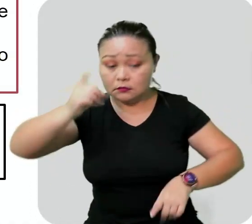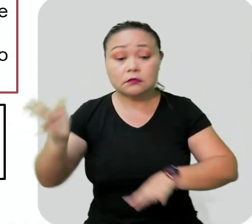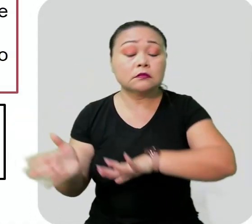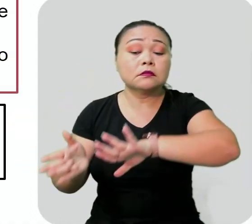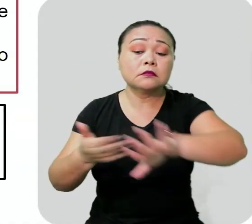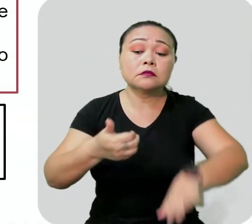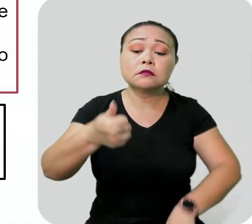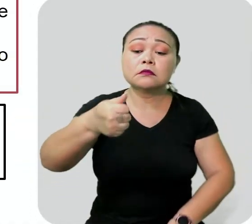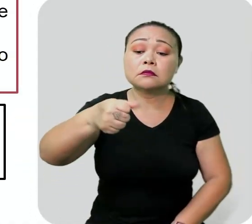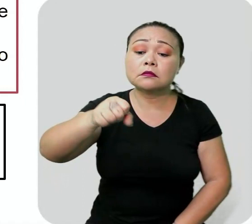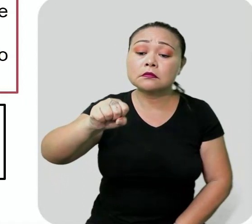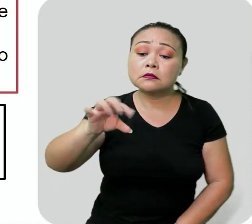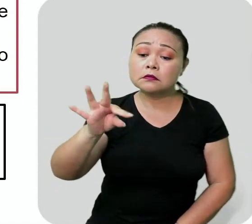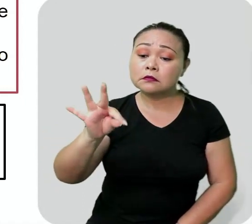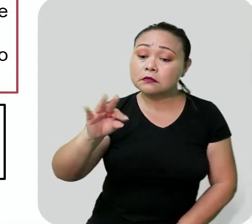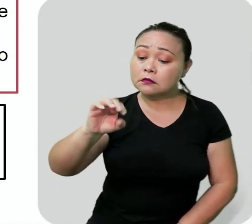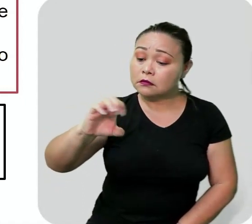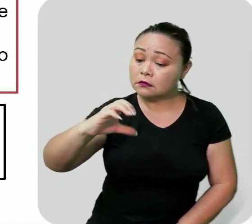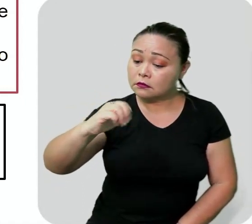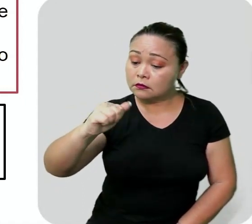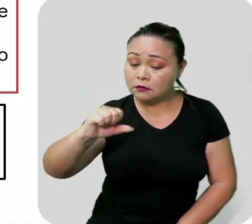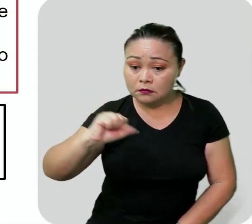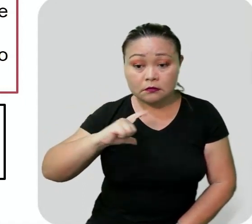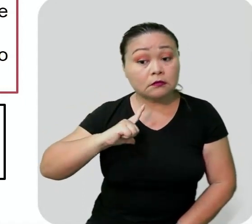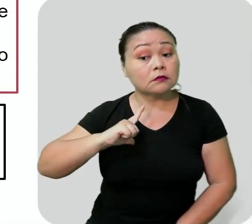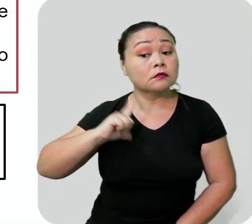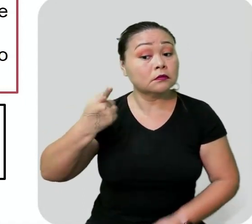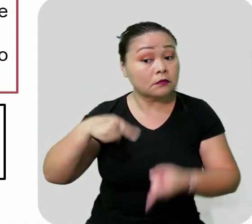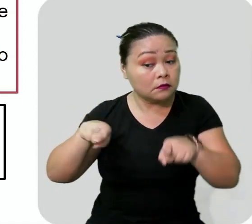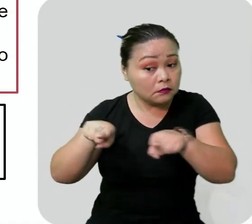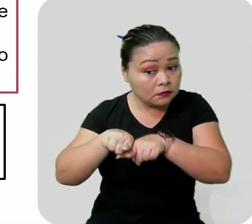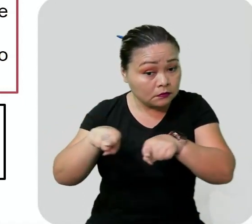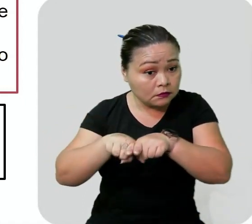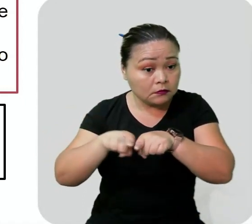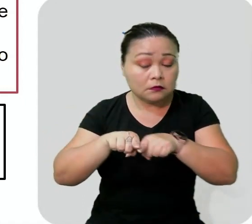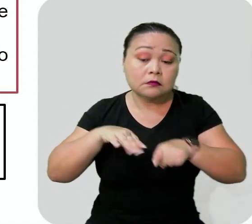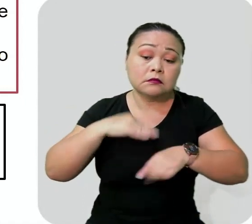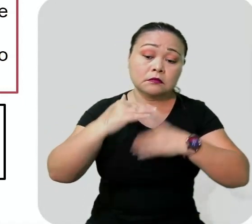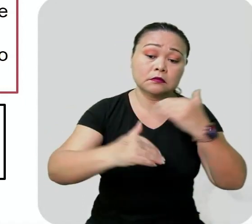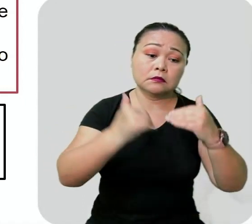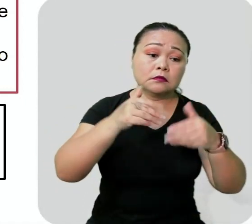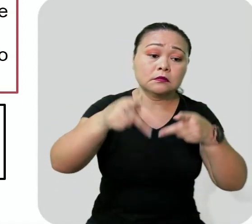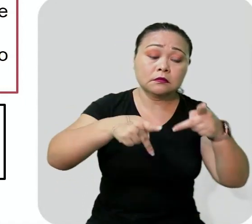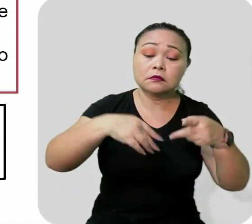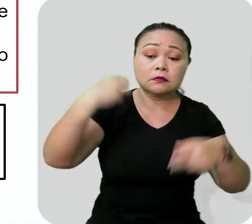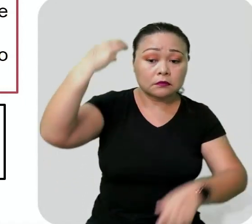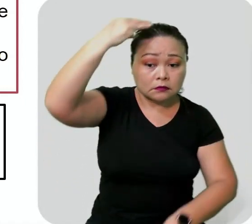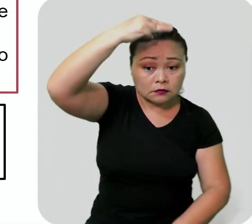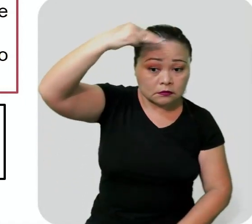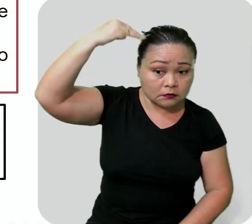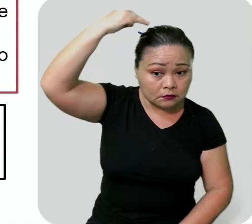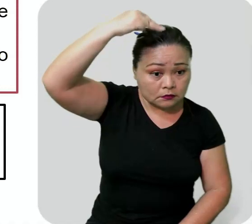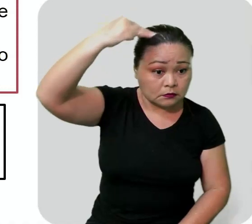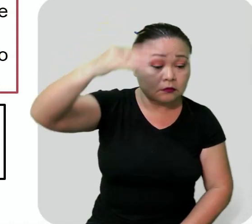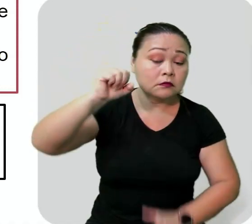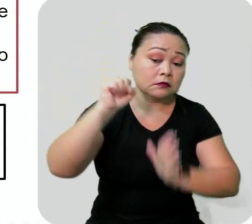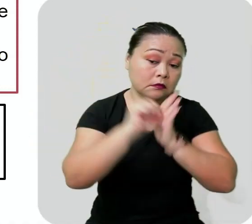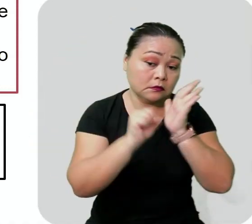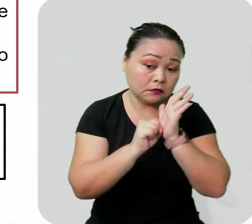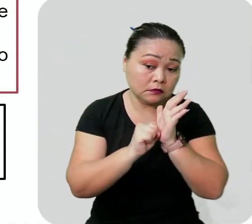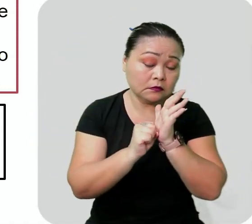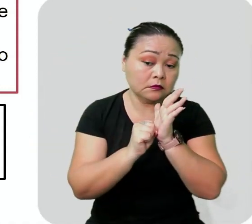E os astecas? Também se desenvolveu na região do atual México em